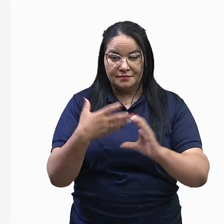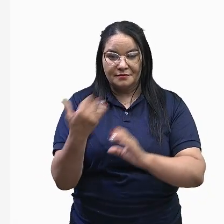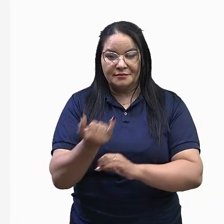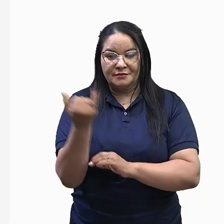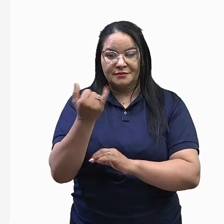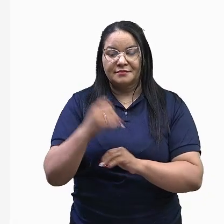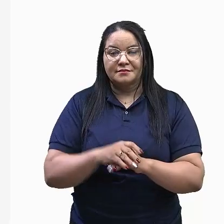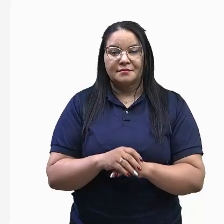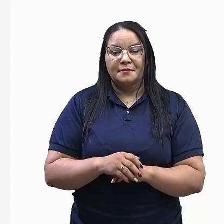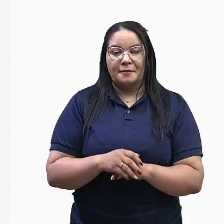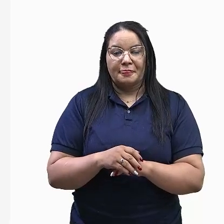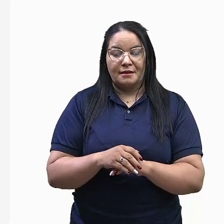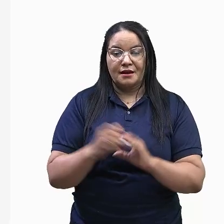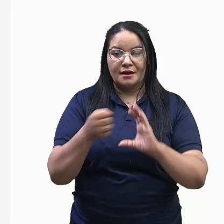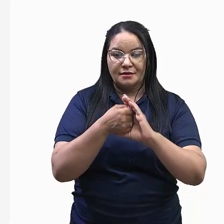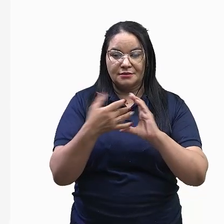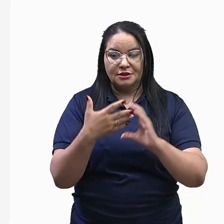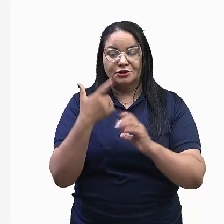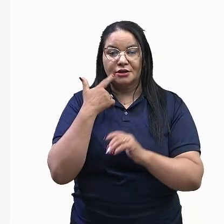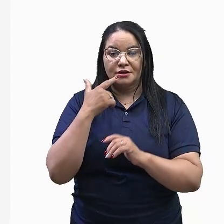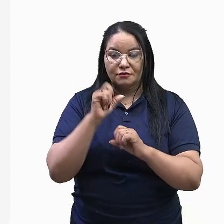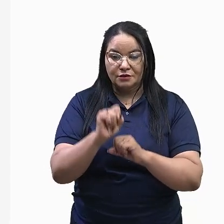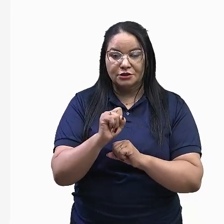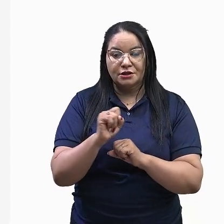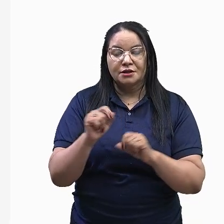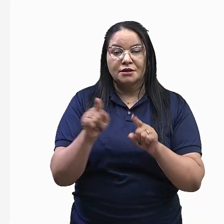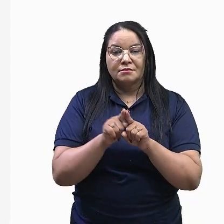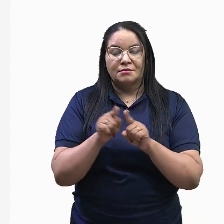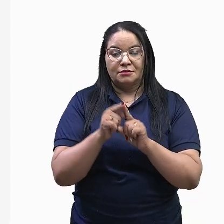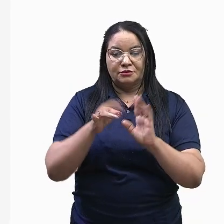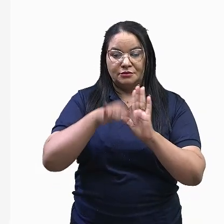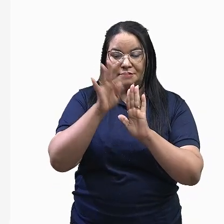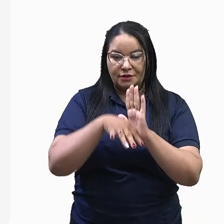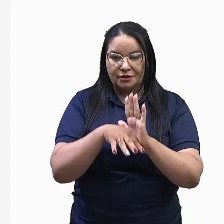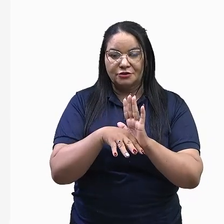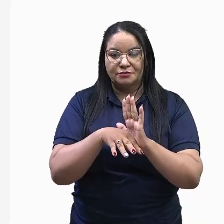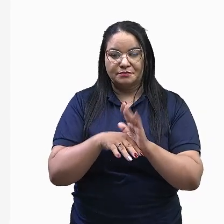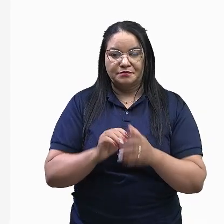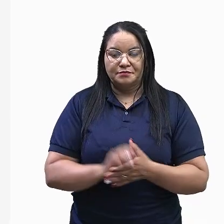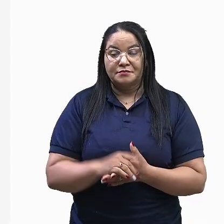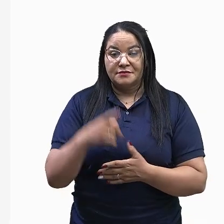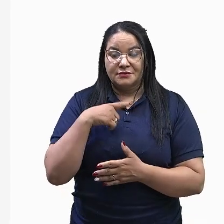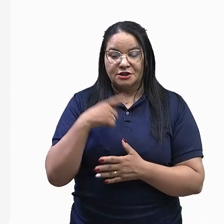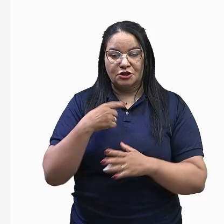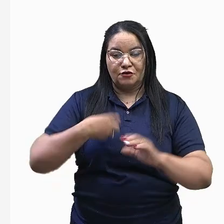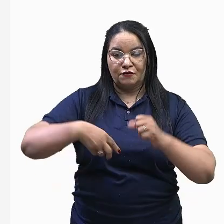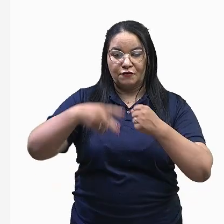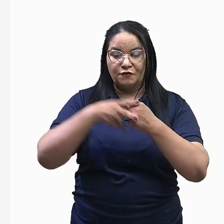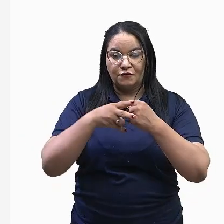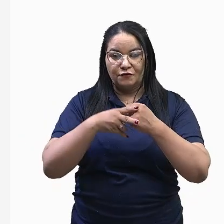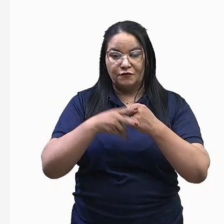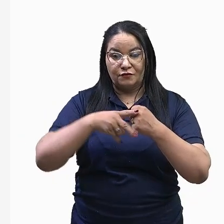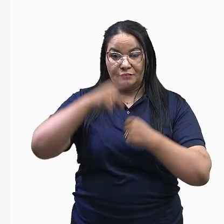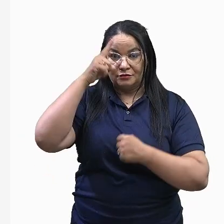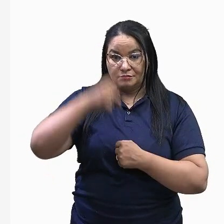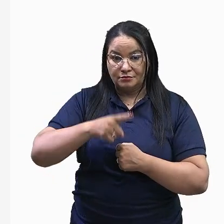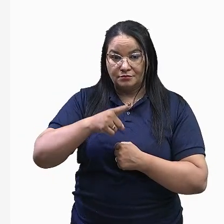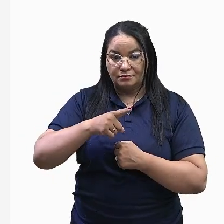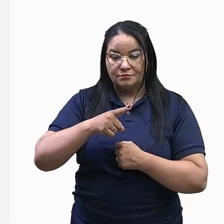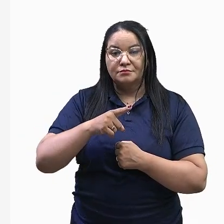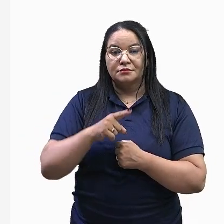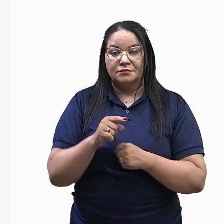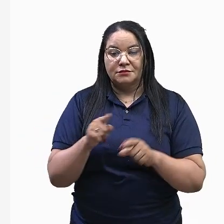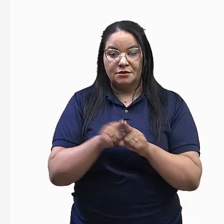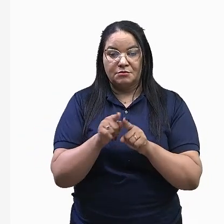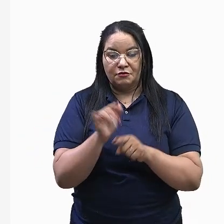características linguísticas, né, desses textos normativos, que o verbo está o quê? No imperativo ou no